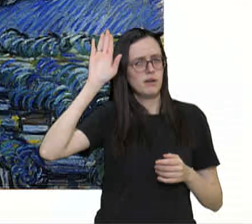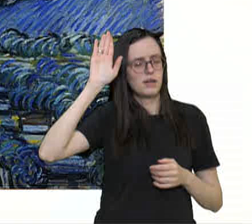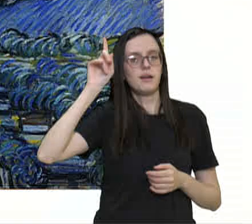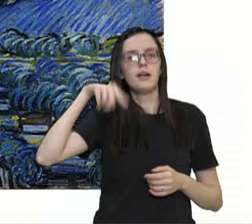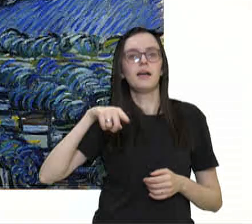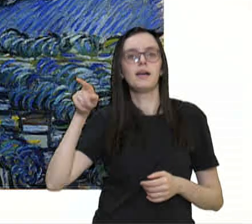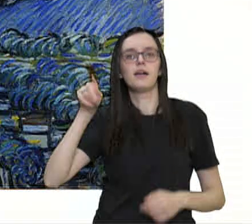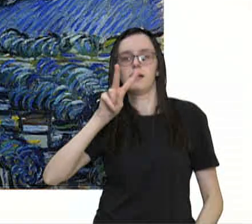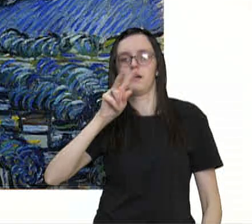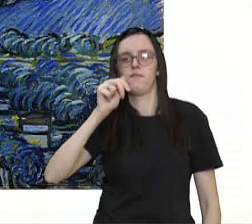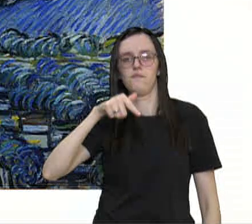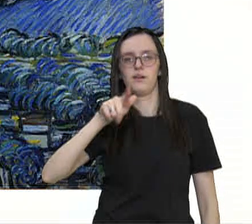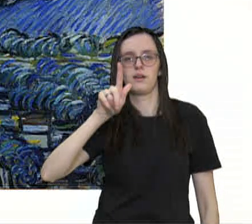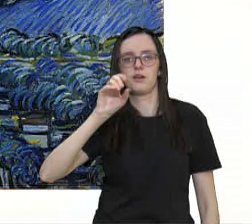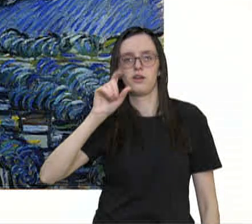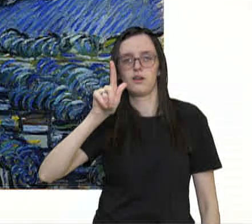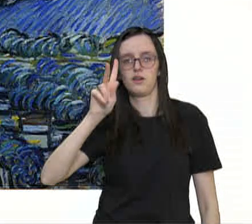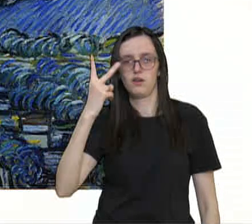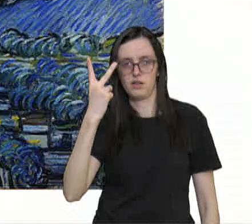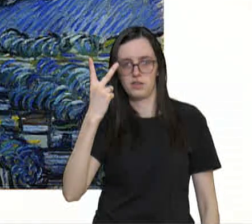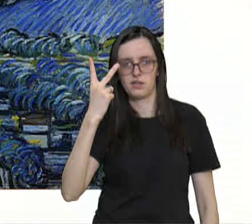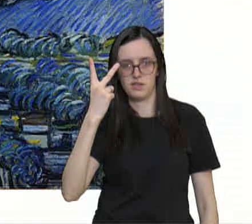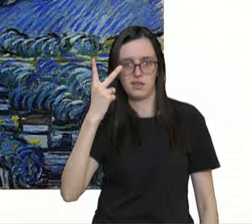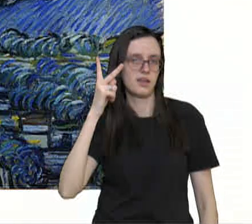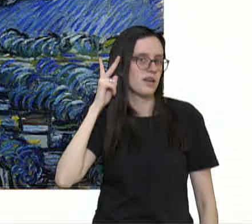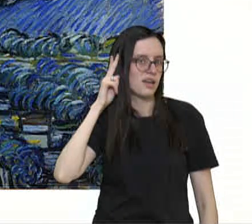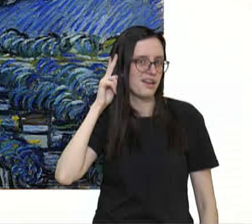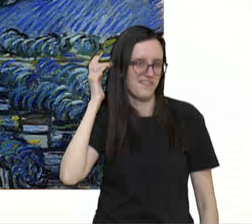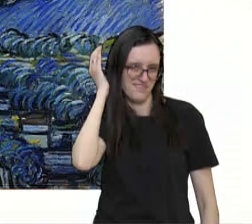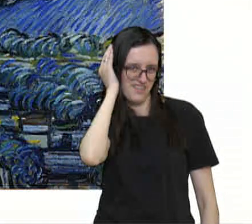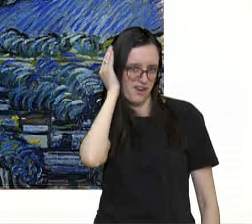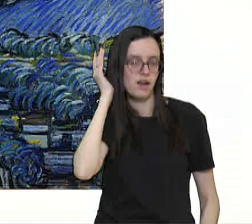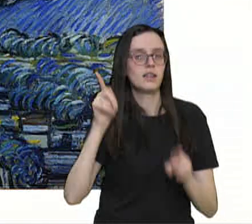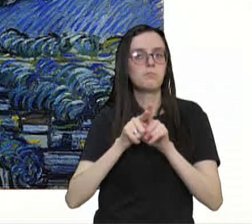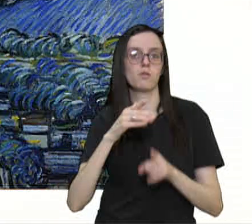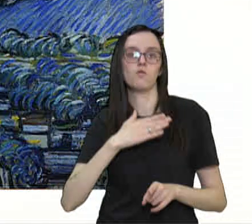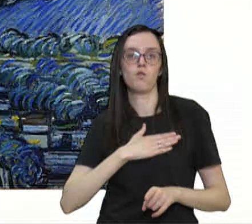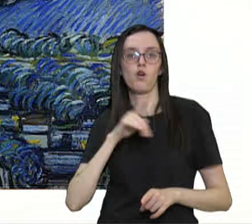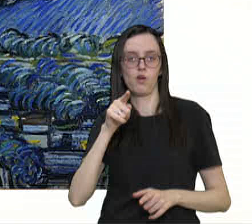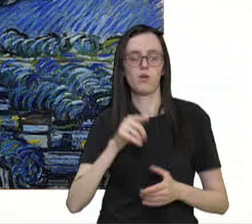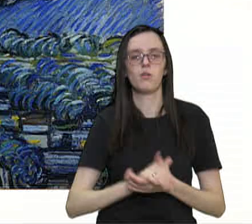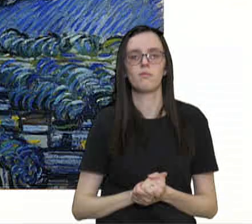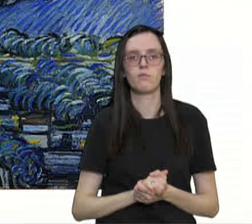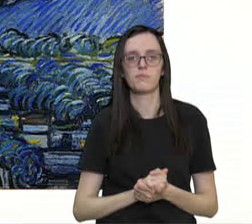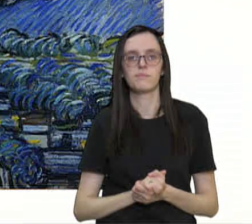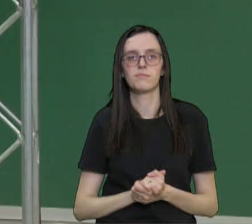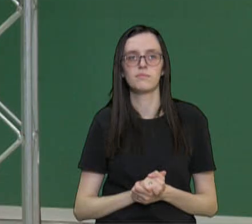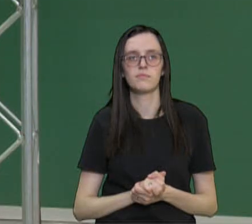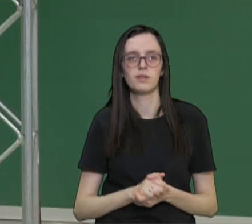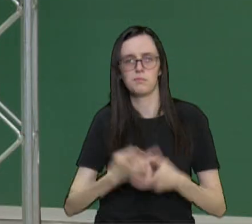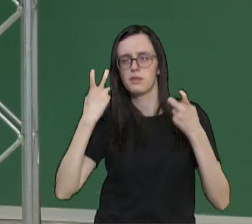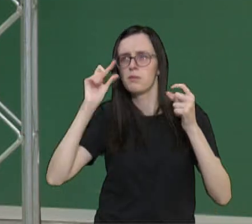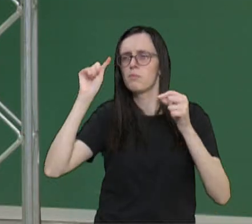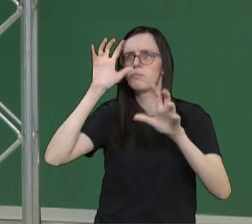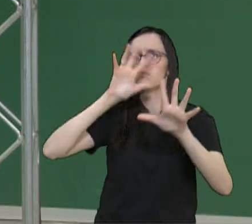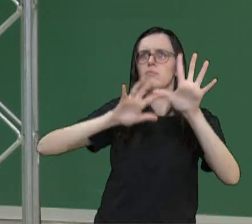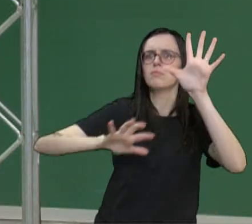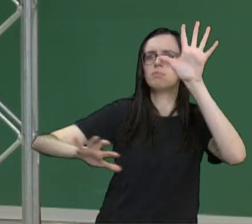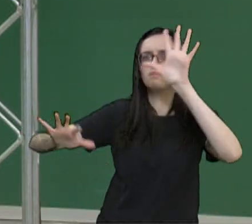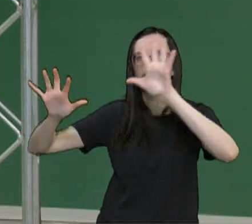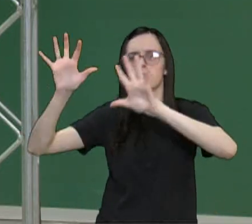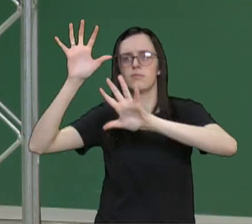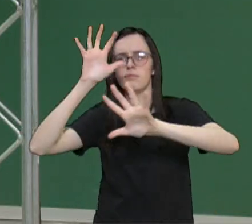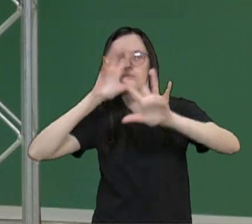essa obra. Noite Estrelada. Veja, as pinceladas começam já a ficar mais desgovernadas. Uma característica posterior